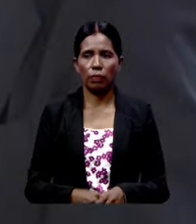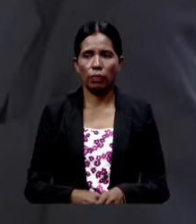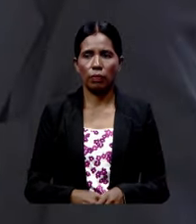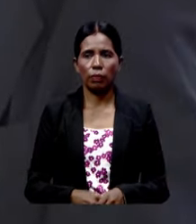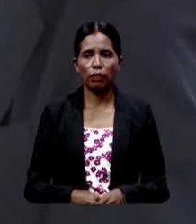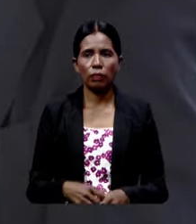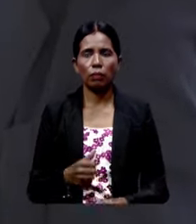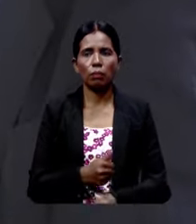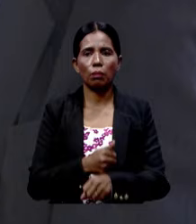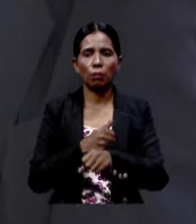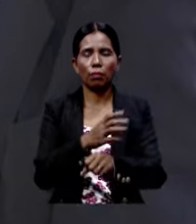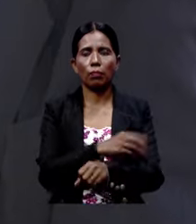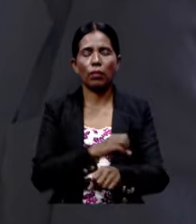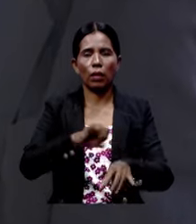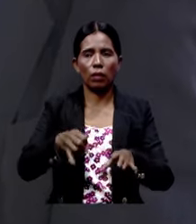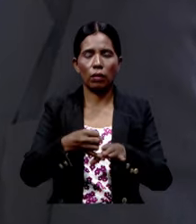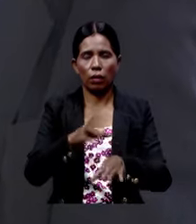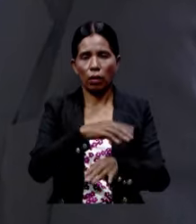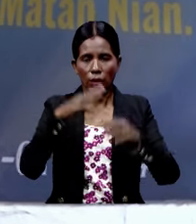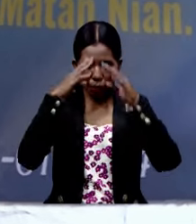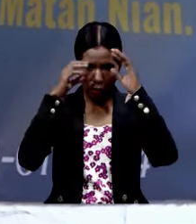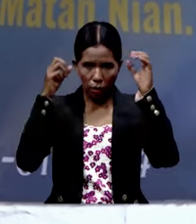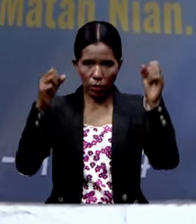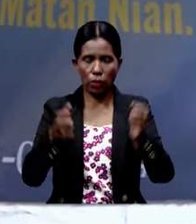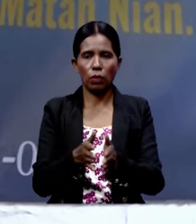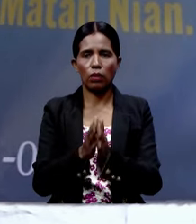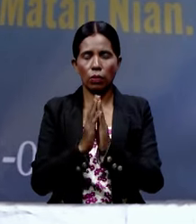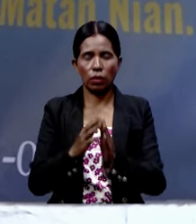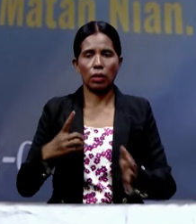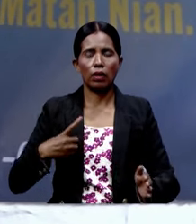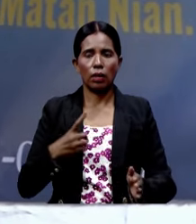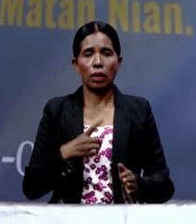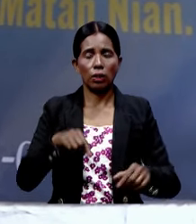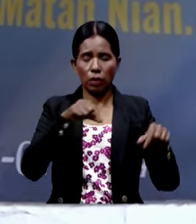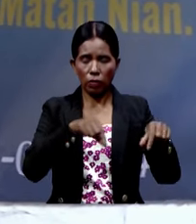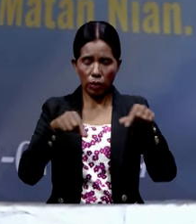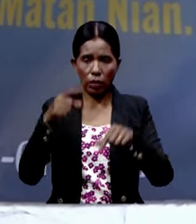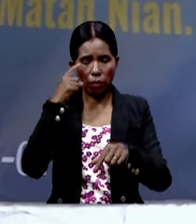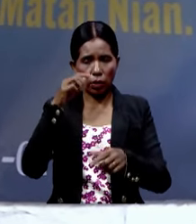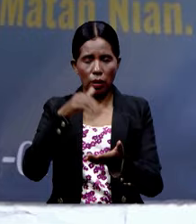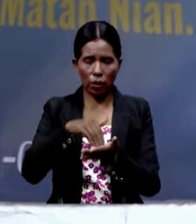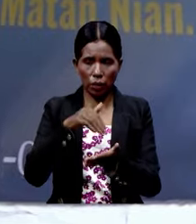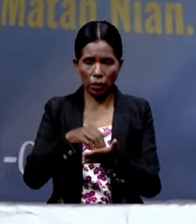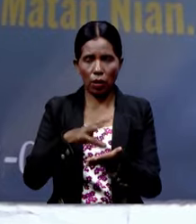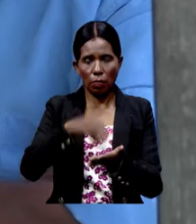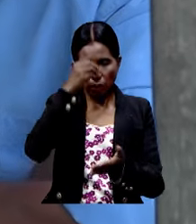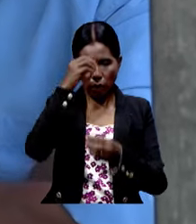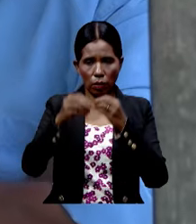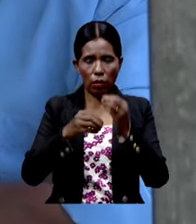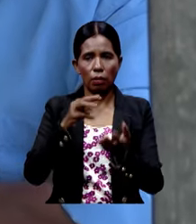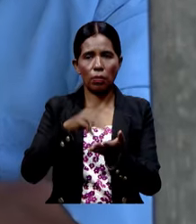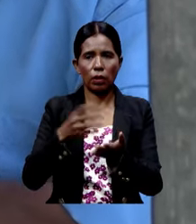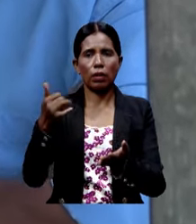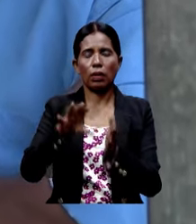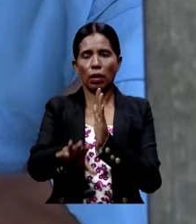Assessor principal do assunto Inclusão Social Presidente da República, Russo Deficiência Matancira, a tua estuda, onde aprende com a matéria na